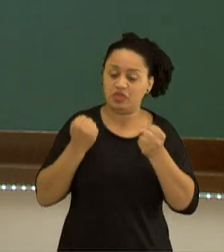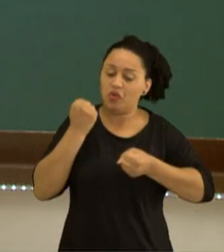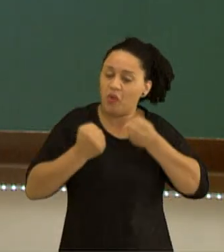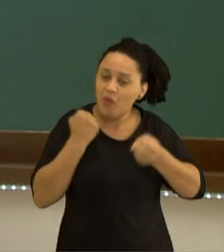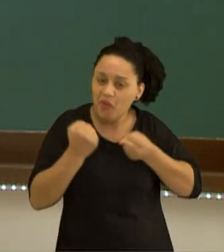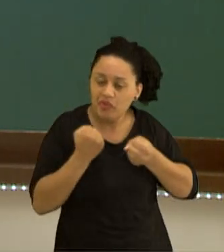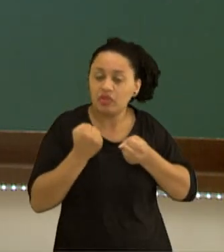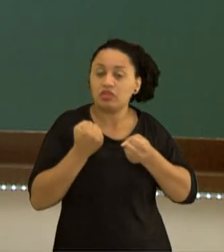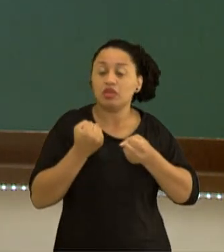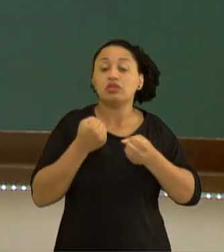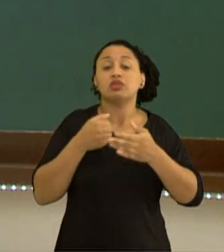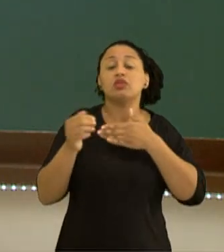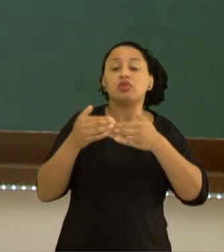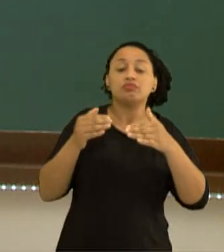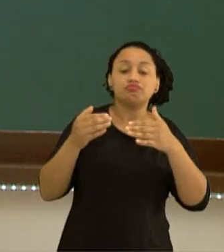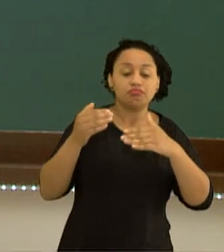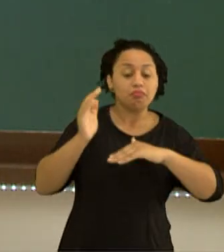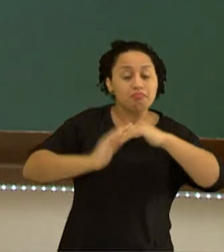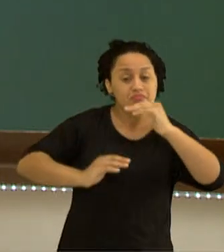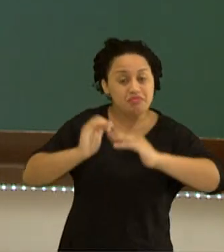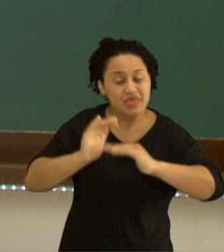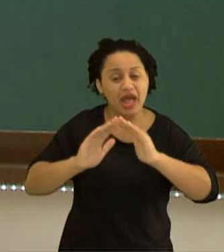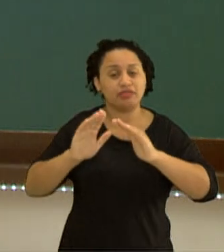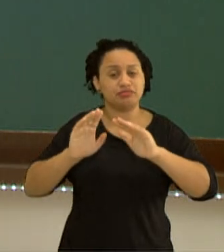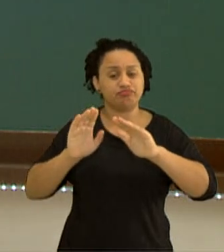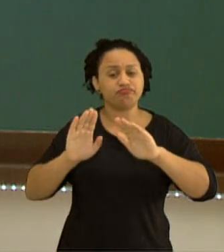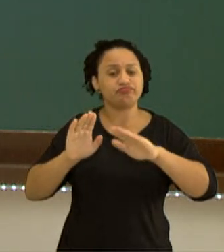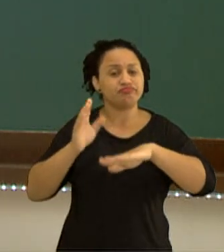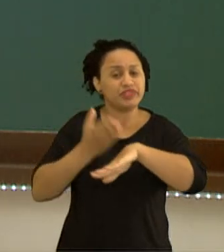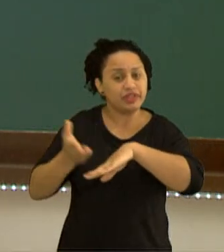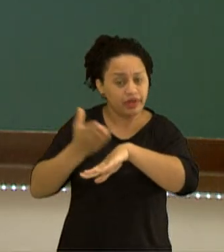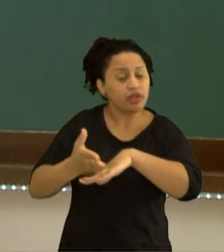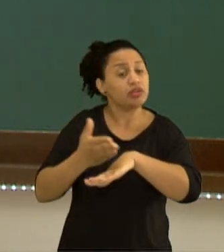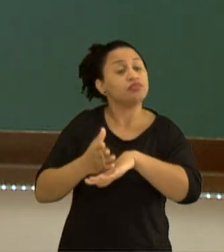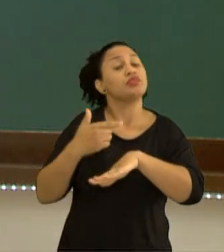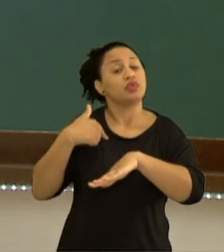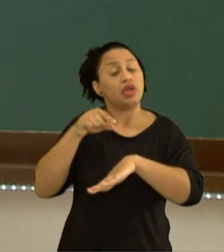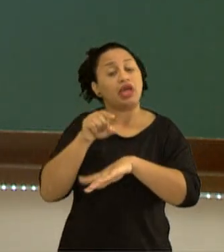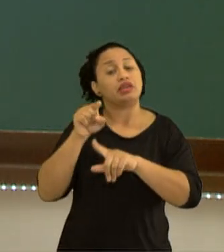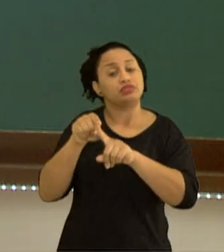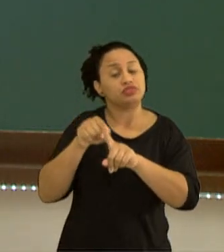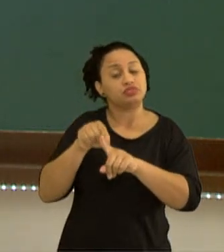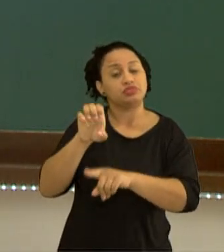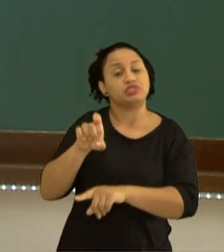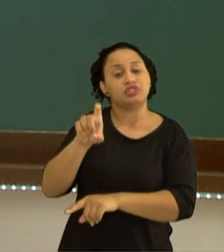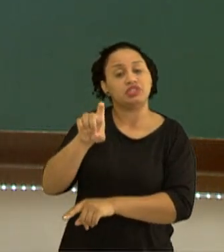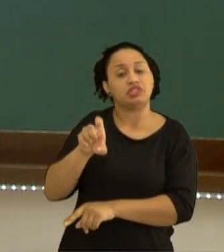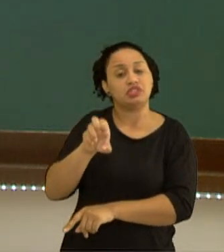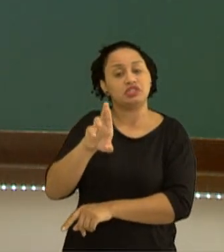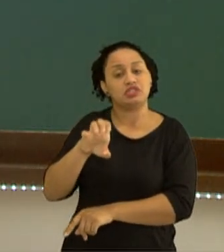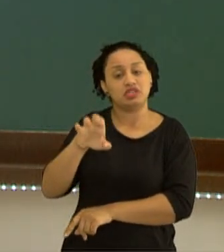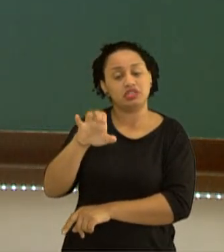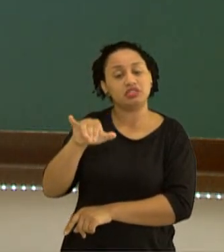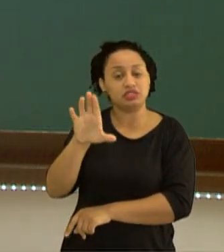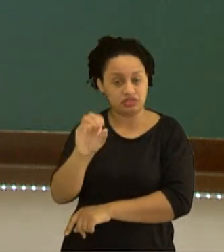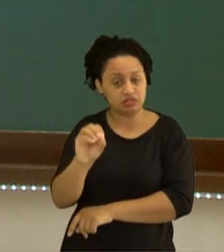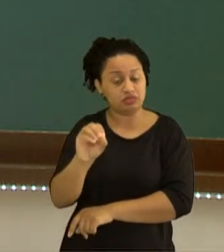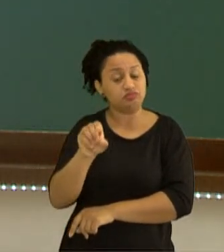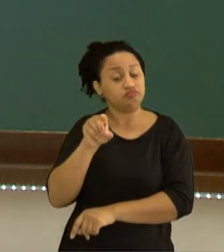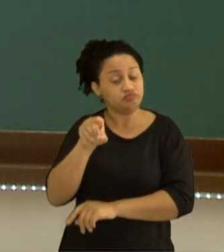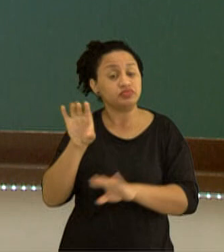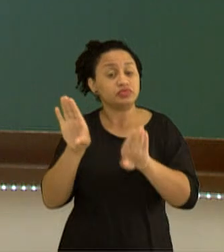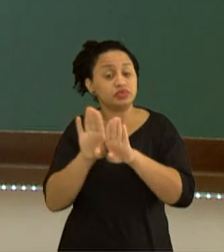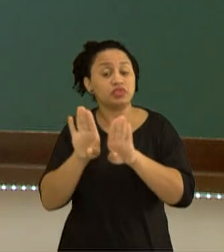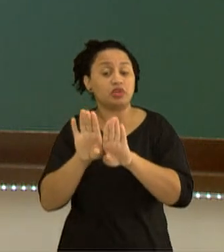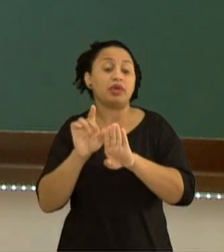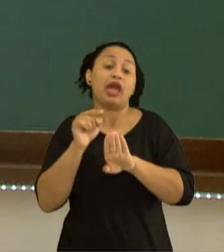Então, qualquer atividade nesse sentido, que existe uma programação, são considerados exercício físico. Lembrando também que o exercício físico